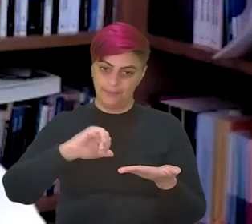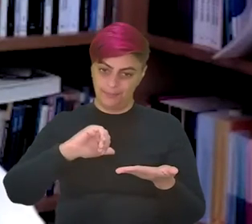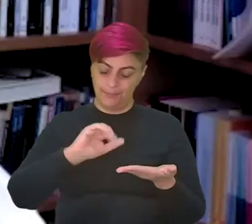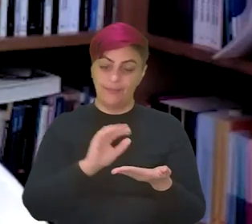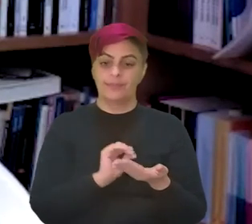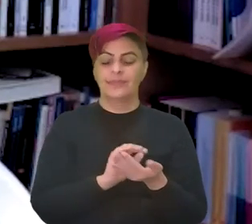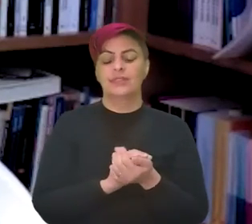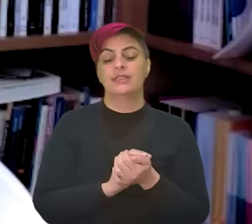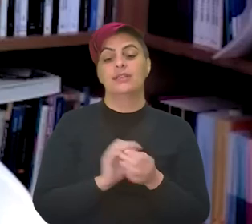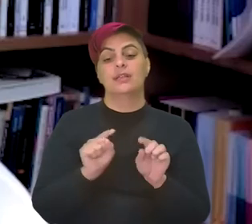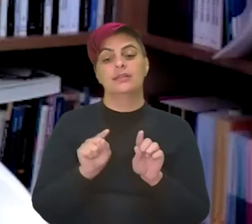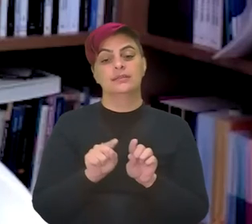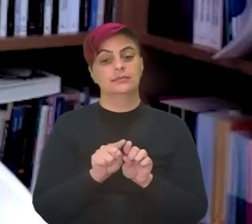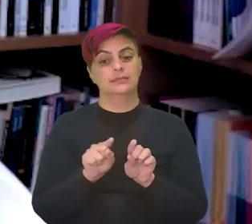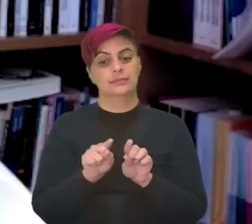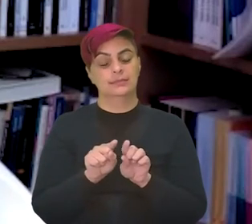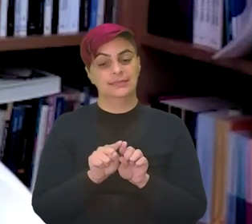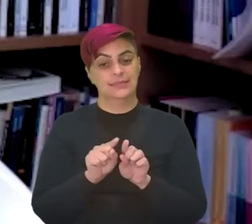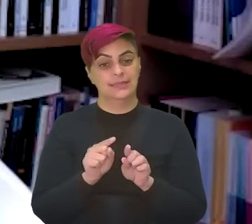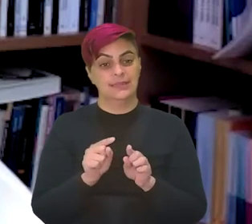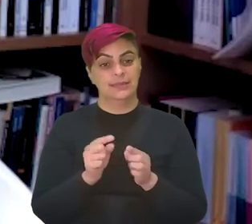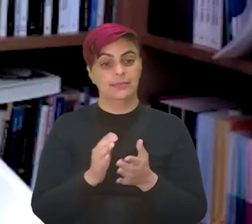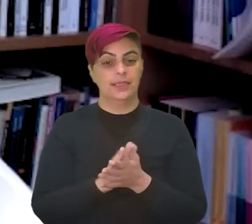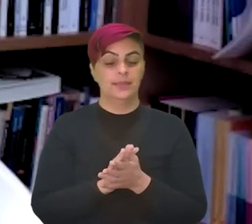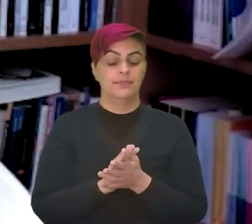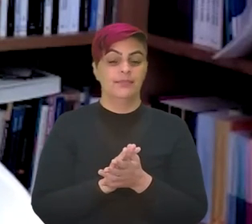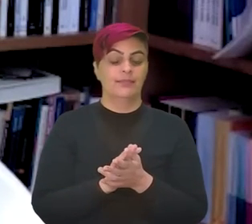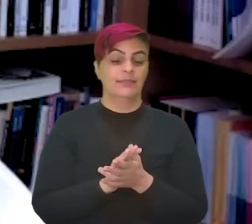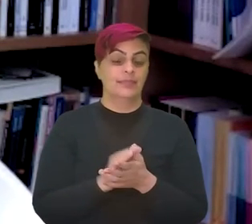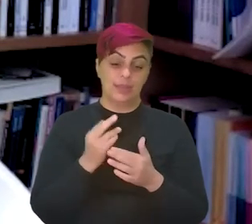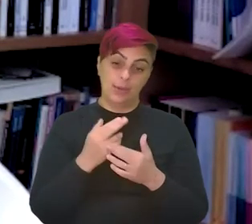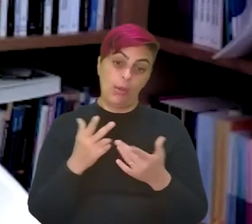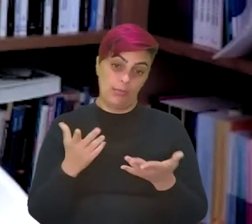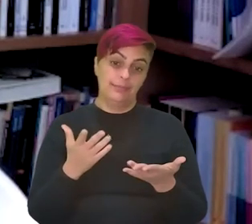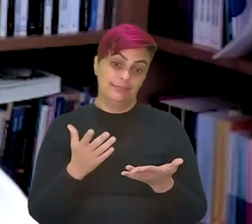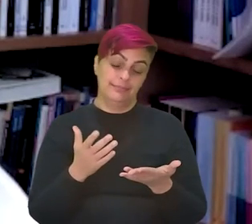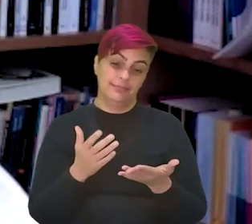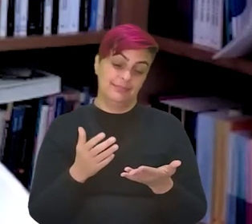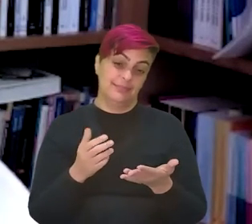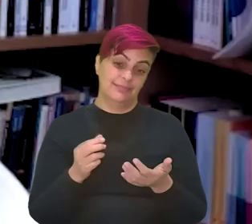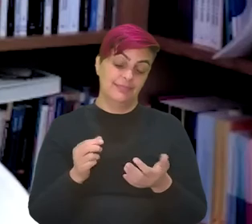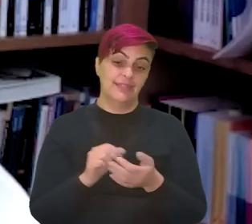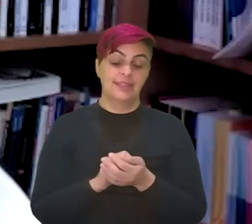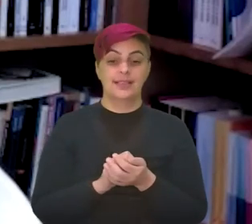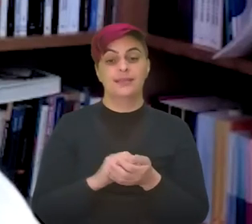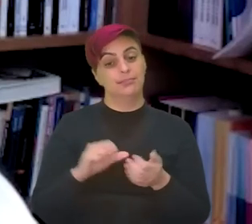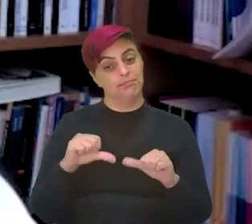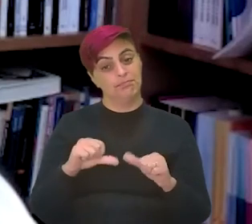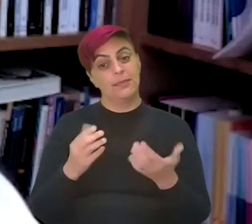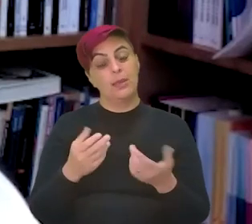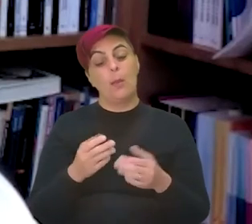as partes em que temos receio, né? Enfim,